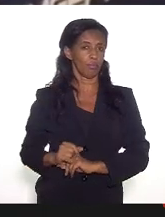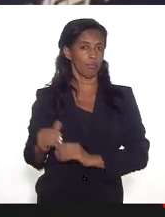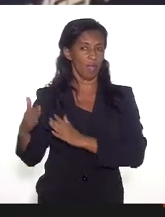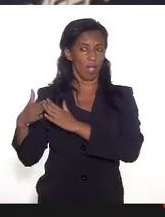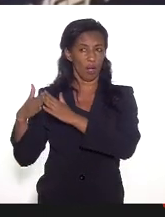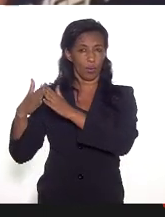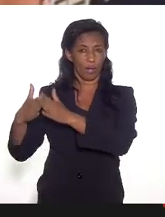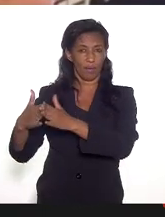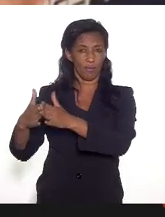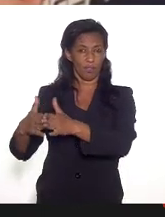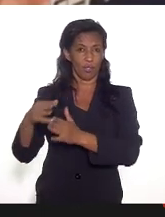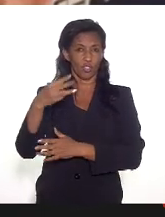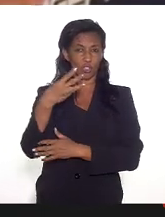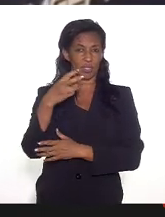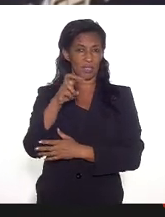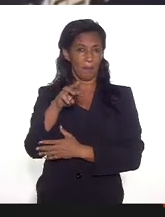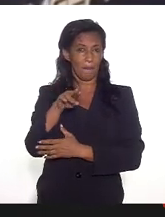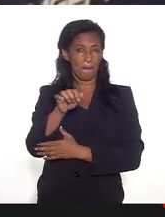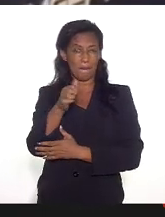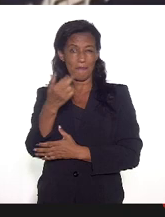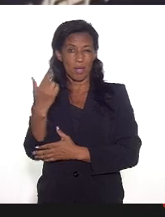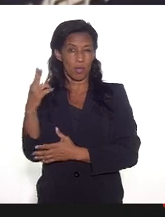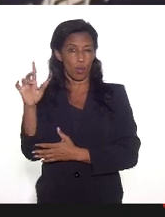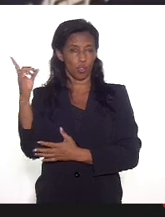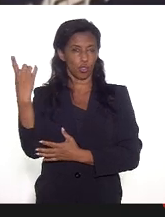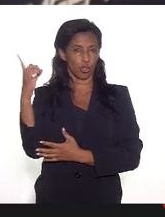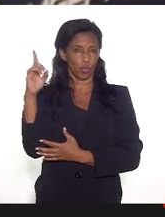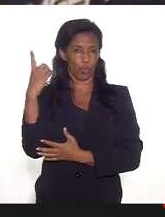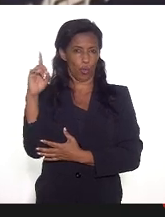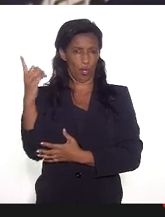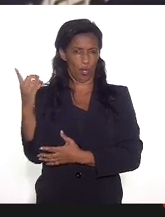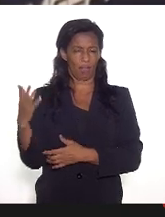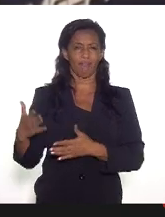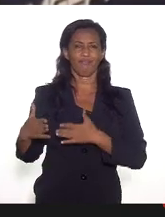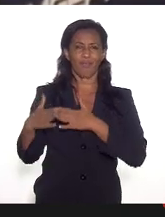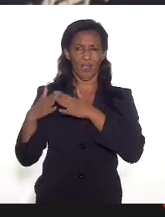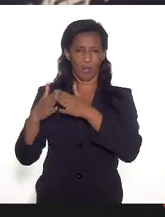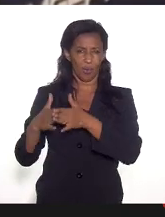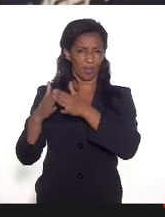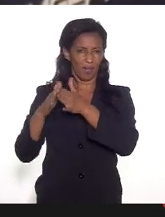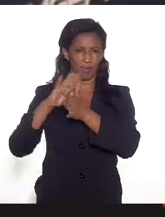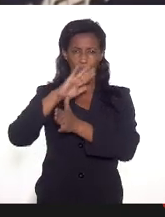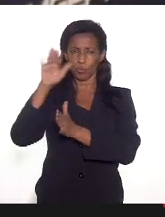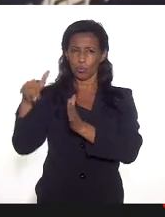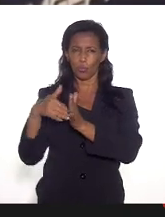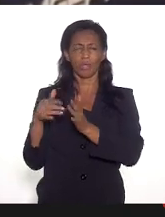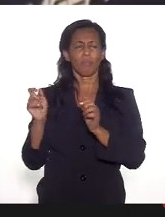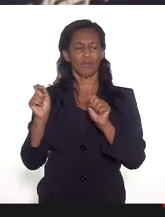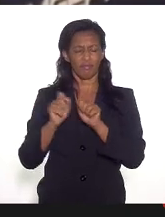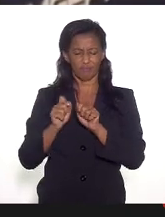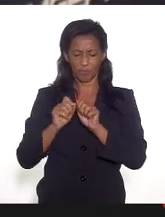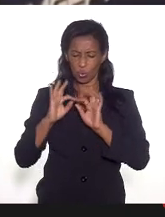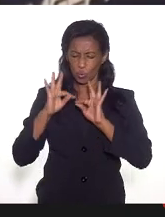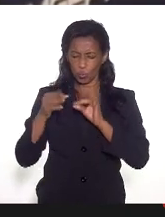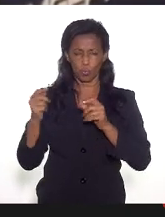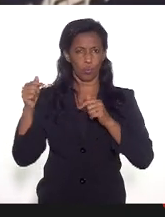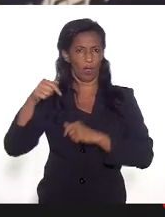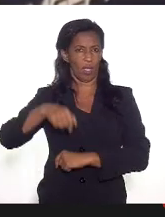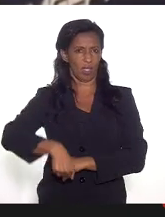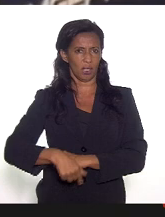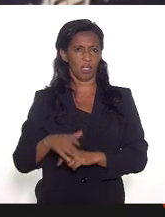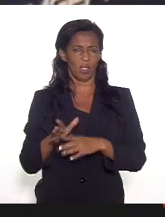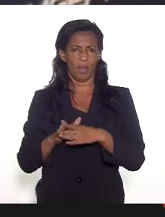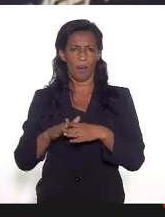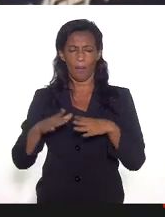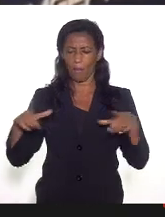de US$35 milhões. É um navio que pode ser totalmente construído aqui, a construção por